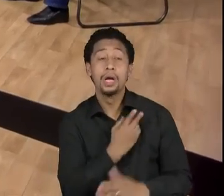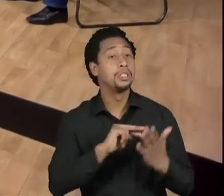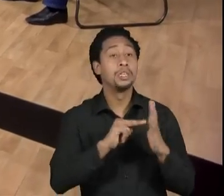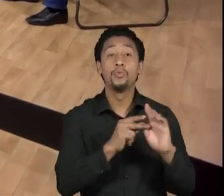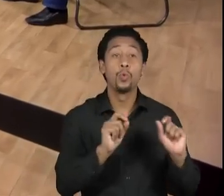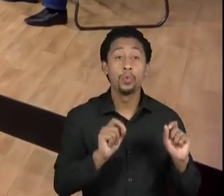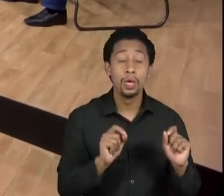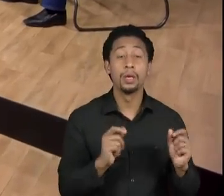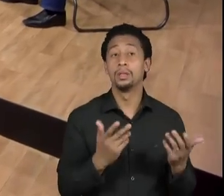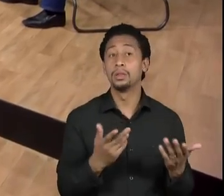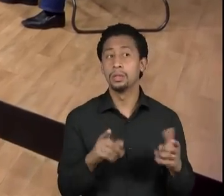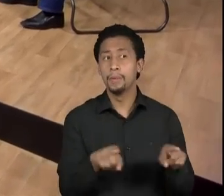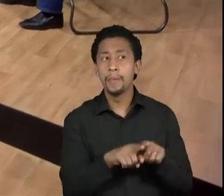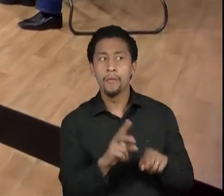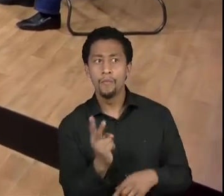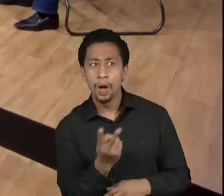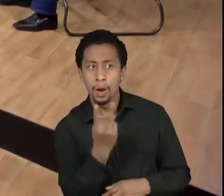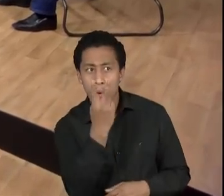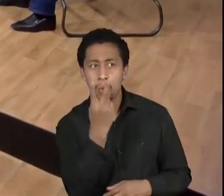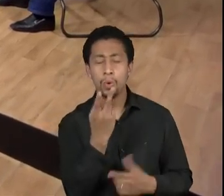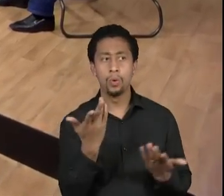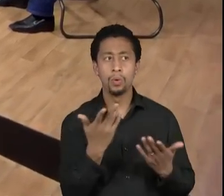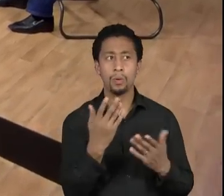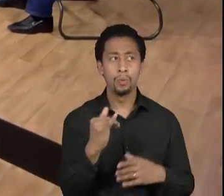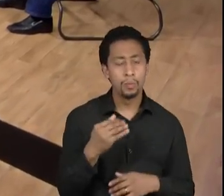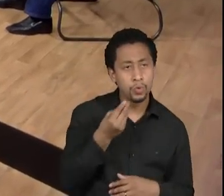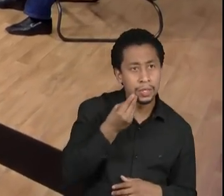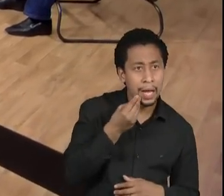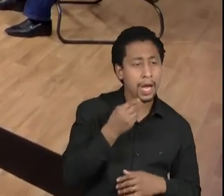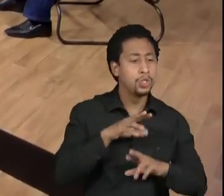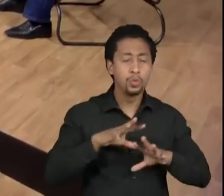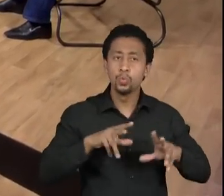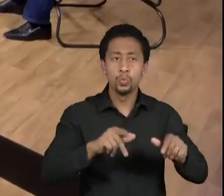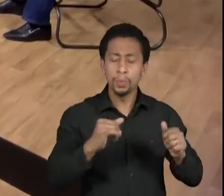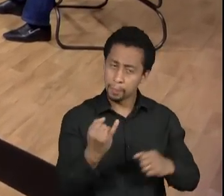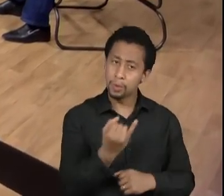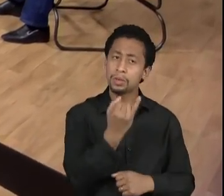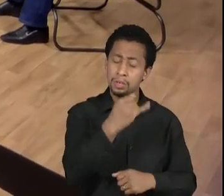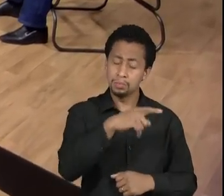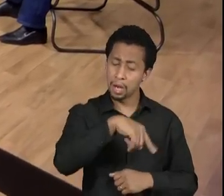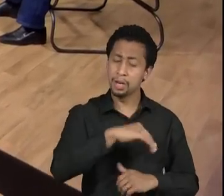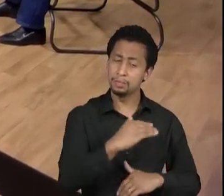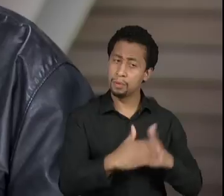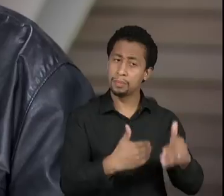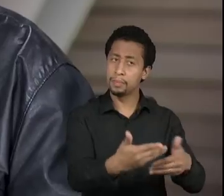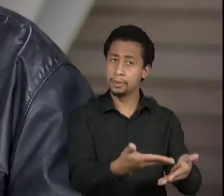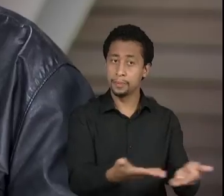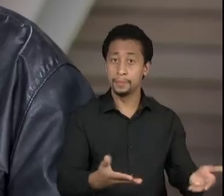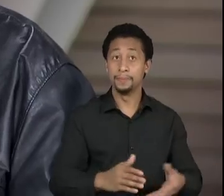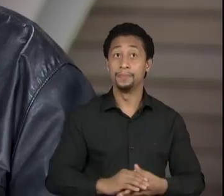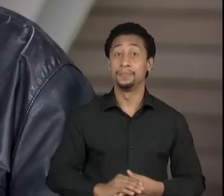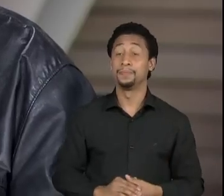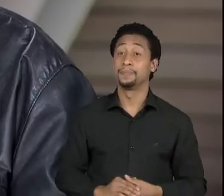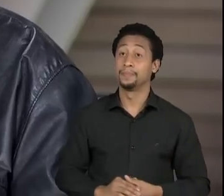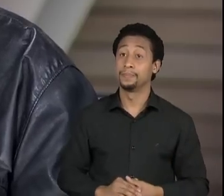são muito importantes e que não necessariamente vão acontecer por si só, né? Eu não